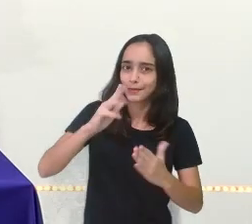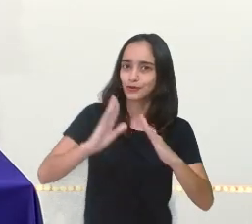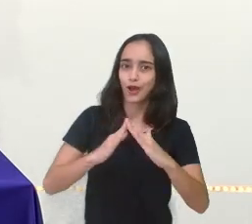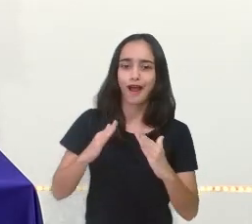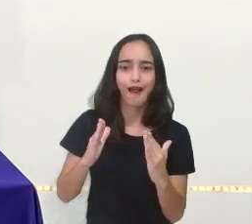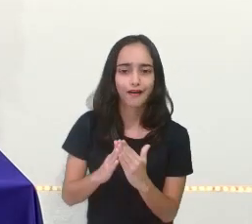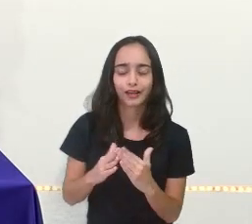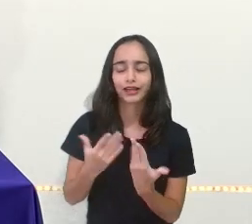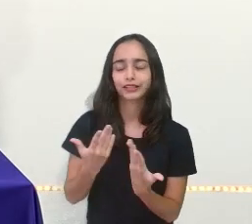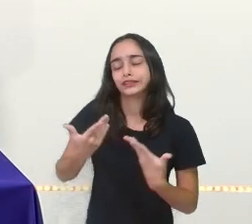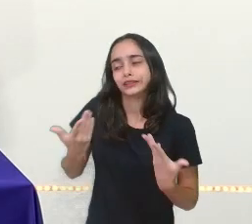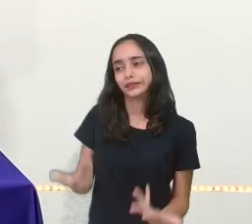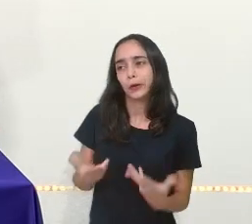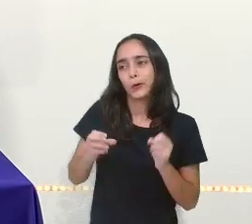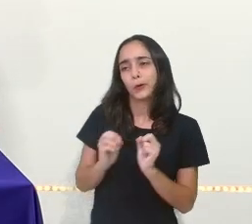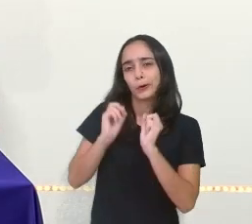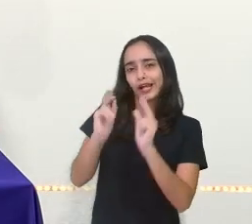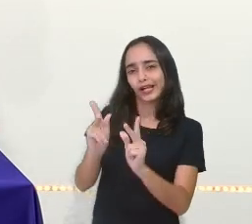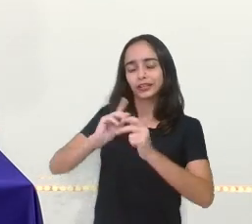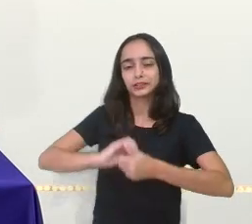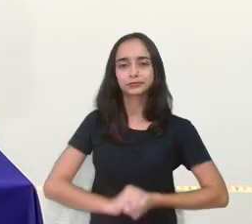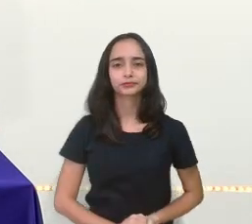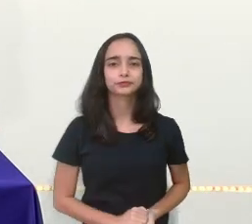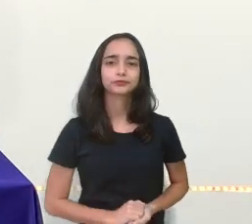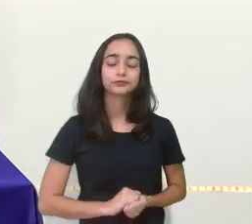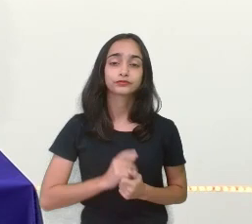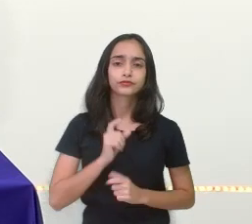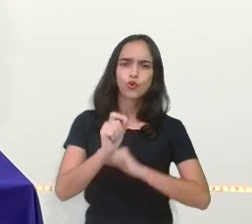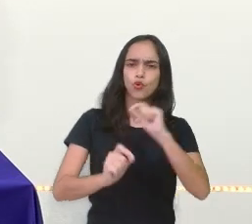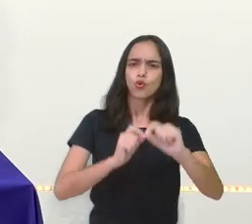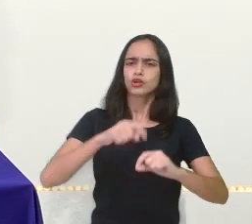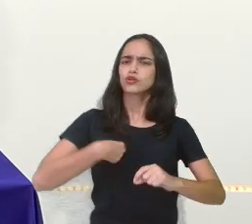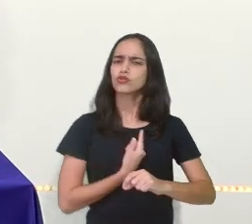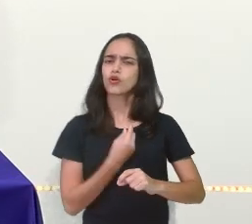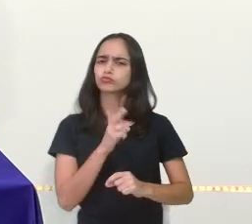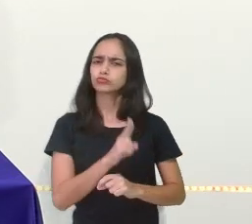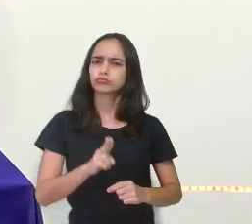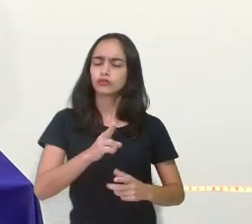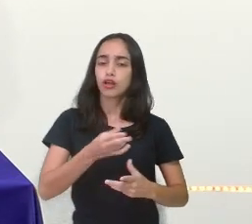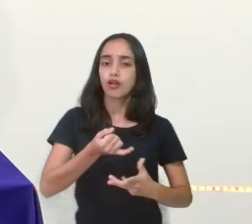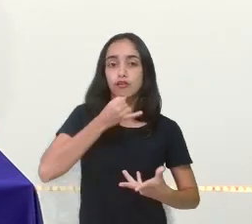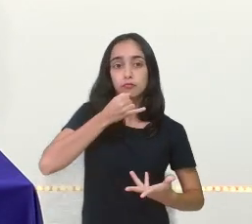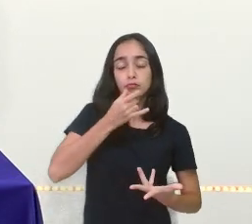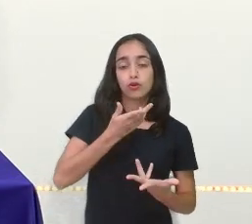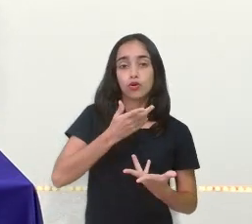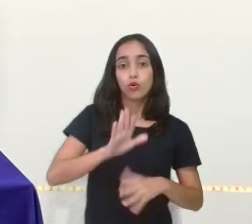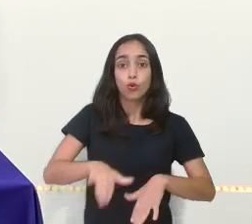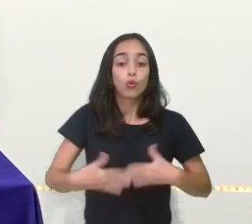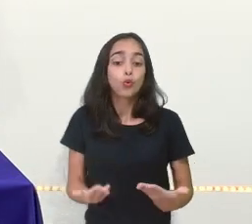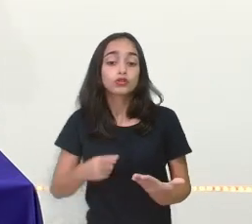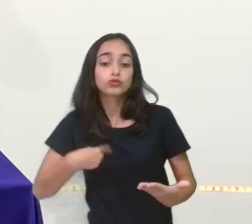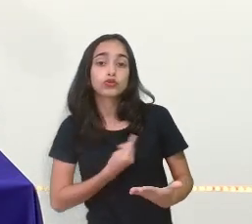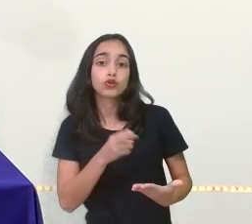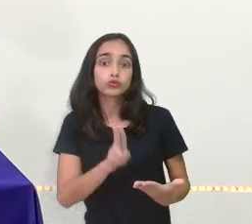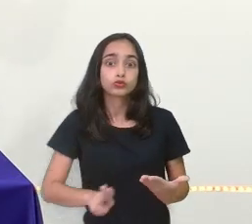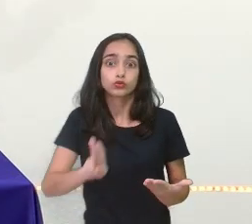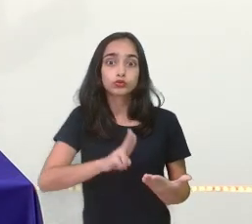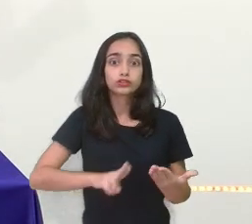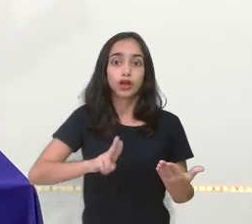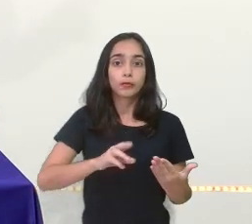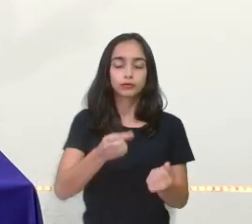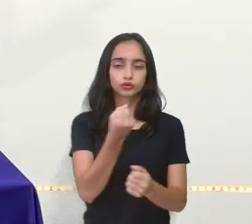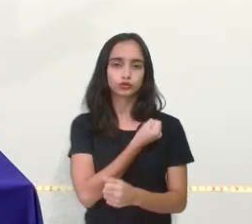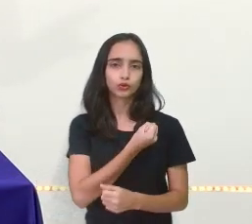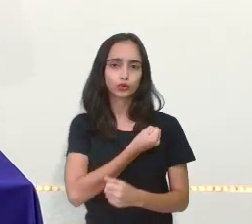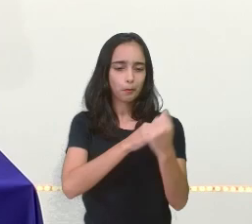nenhuma entrega para lá. Que a gente utiliza, quando é que a gente utiliza, né, o número enquanto código? Mas eu vou fazer outra pergunta